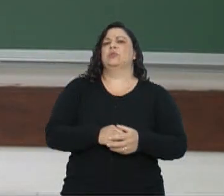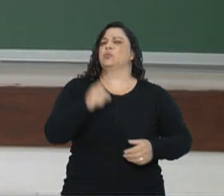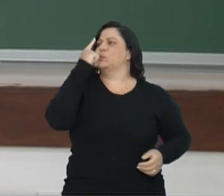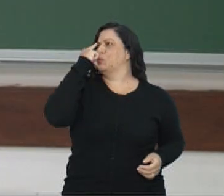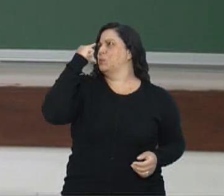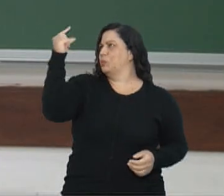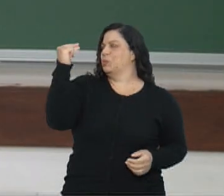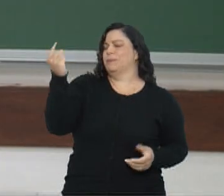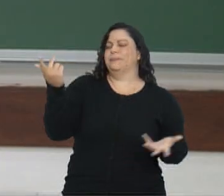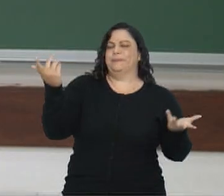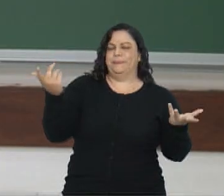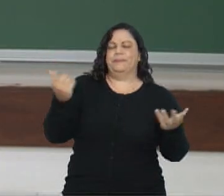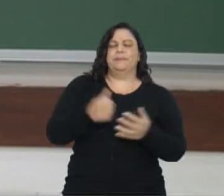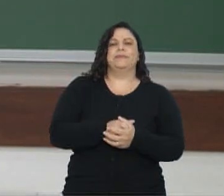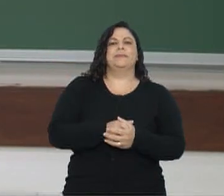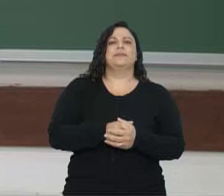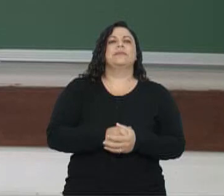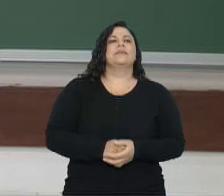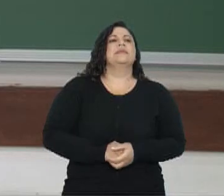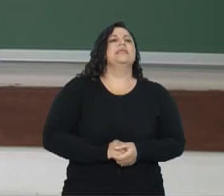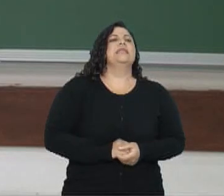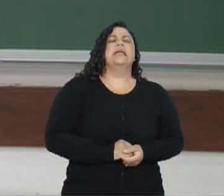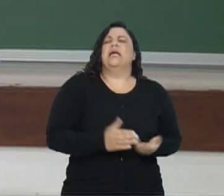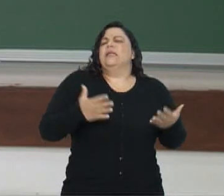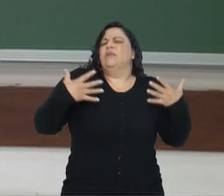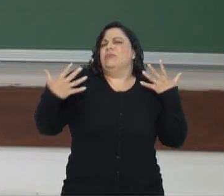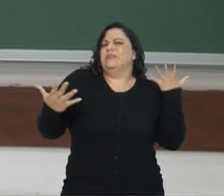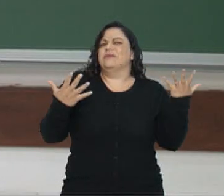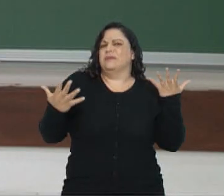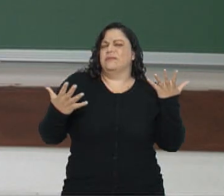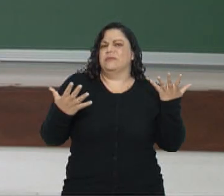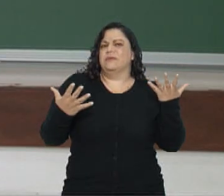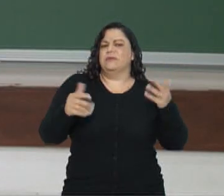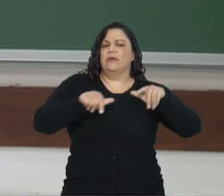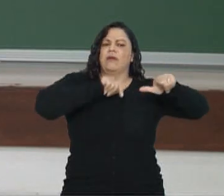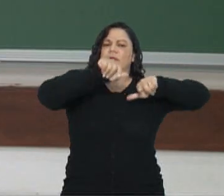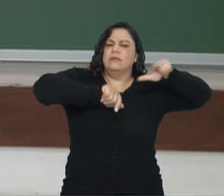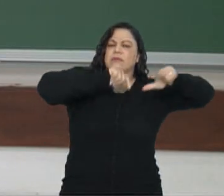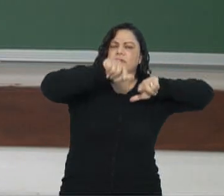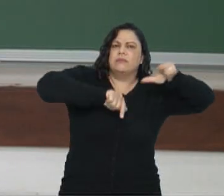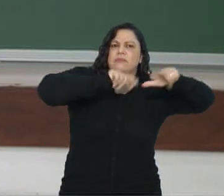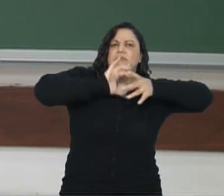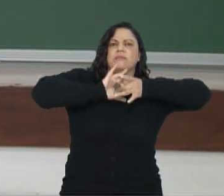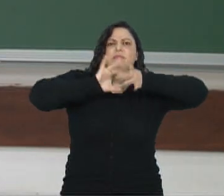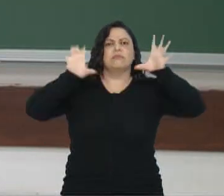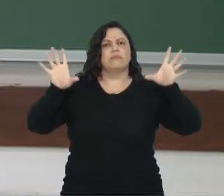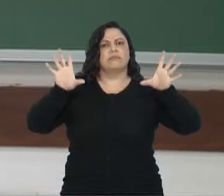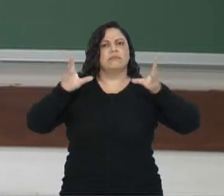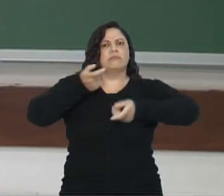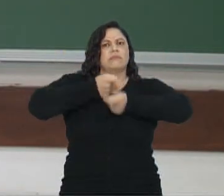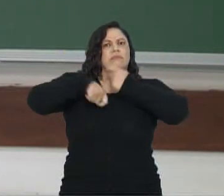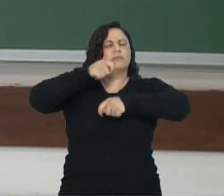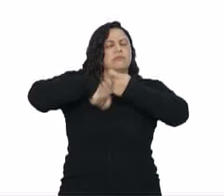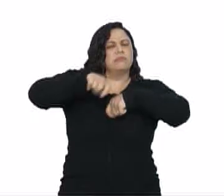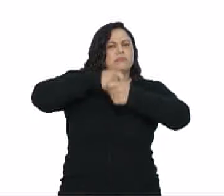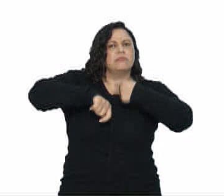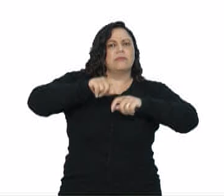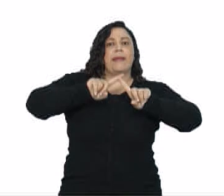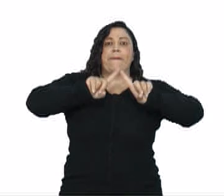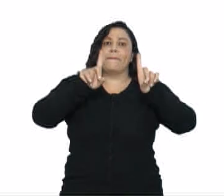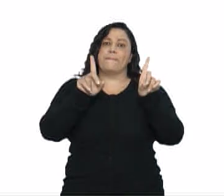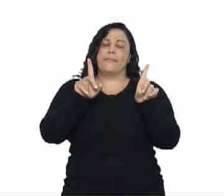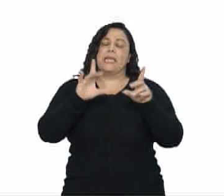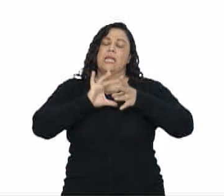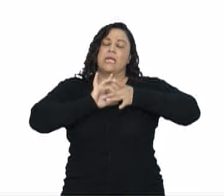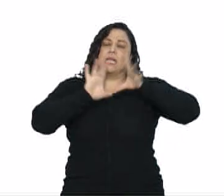Adam Smith. E como é que fica a questão do trabalhador, segundo o liberalismo econômico? Bom, para os liberais, a